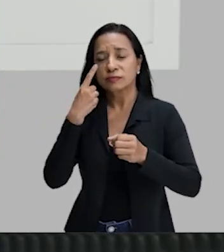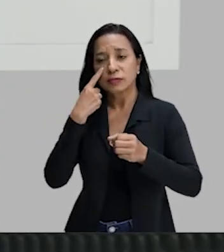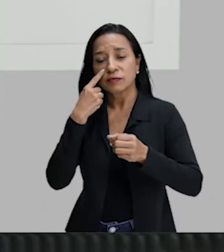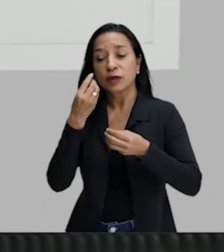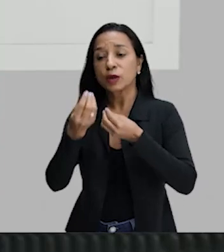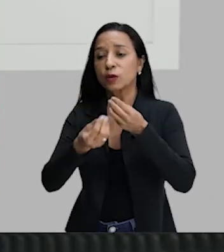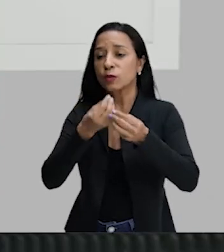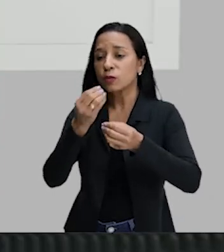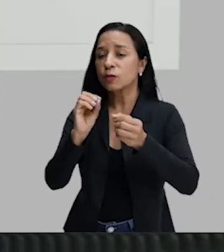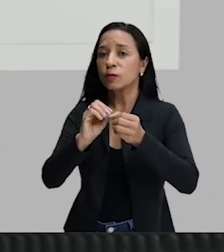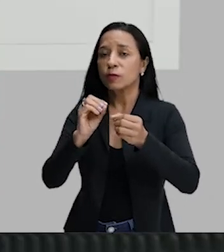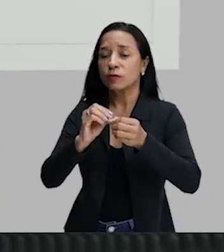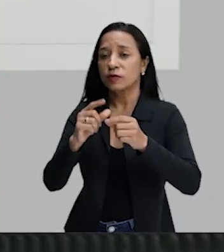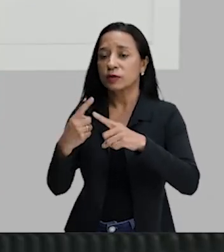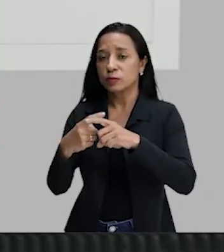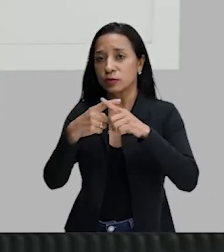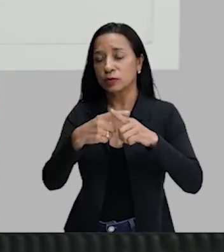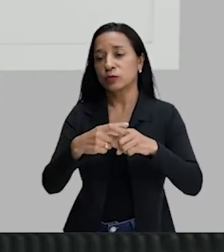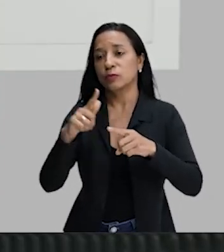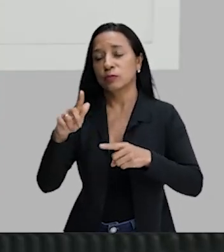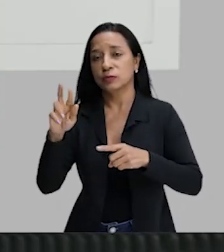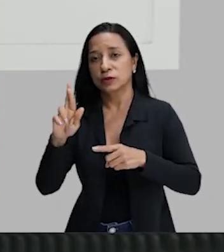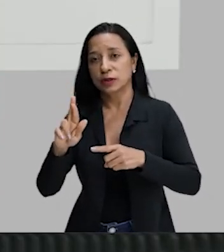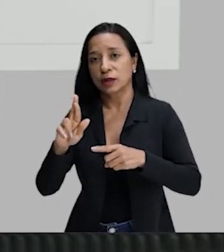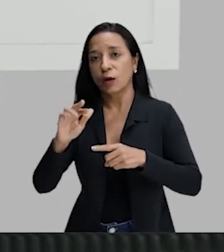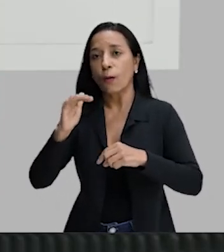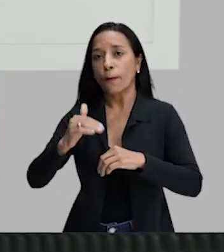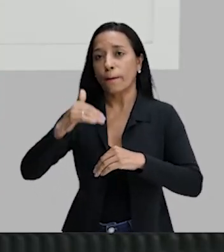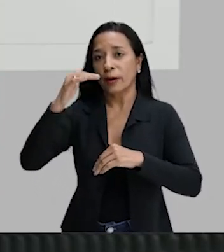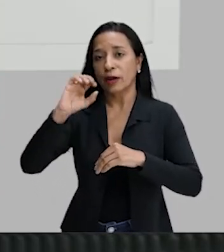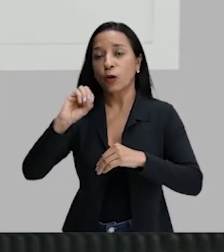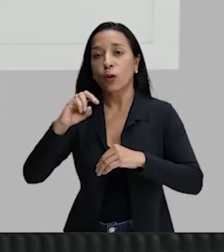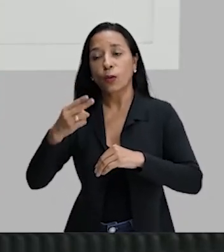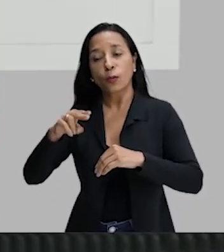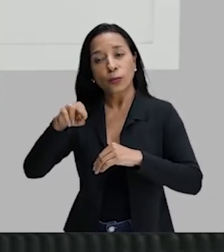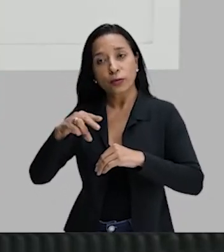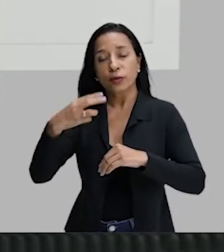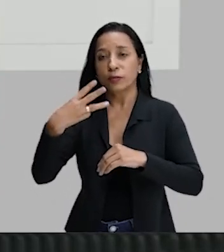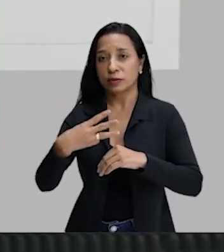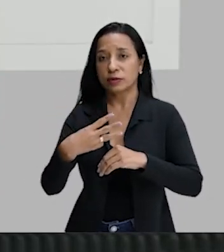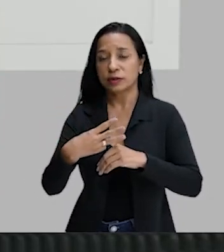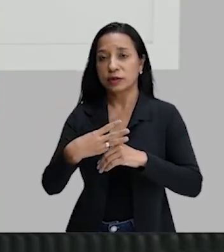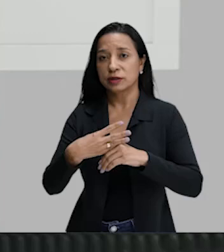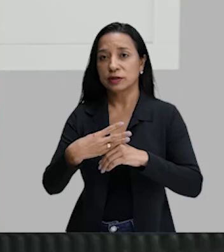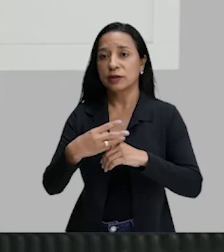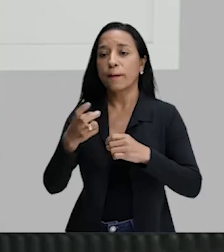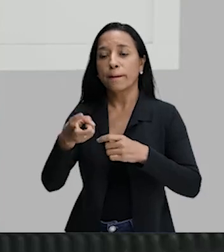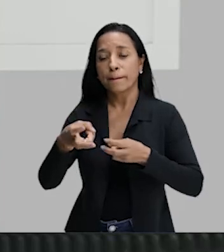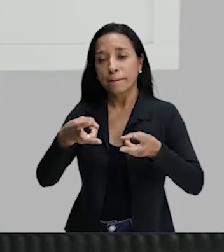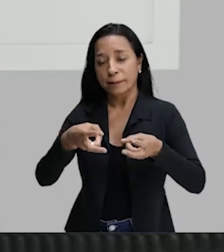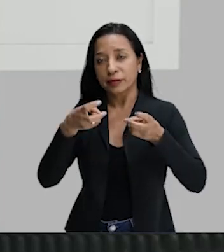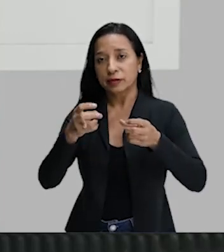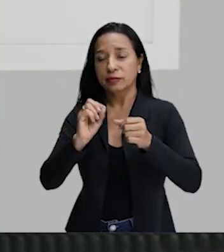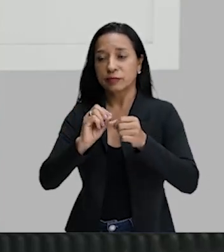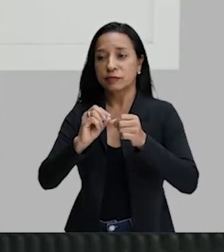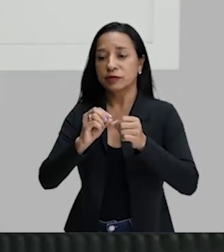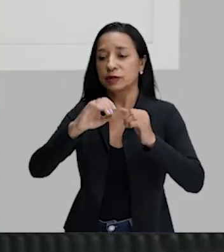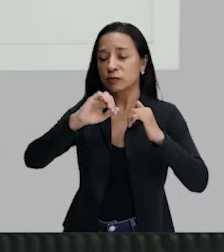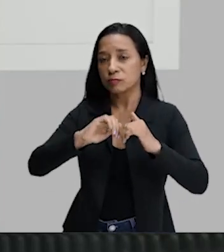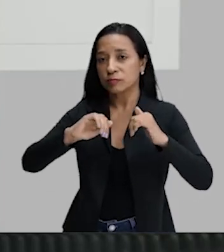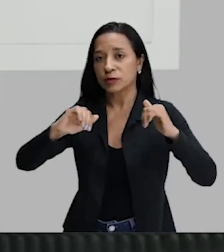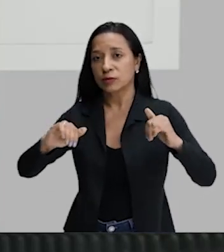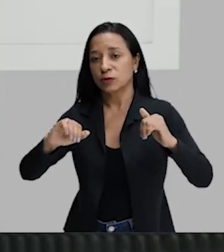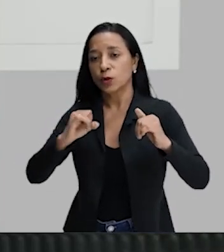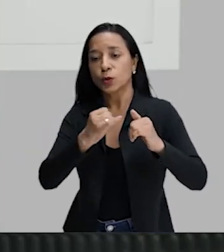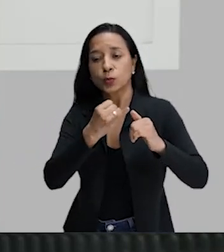igual a 3, né? De 3 para frente. Certo? A gente vai perceber que a gente vai poder fazer essa decomposição em todos